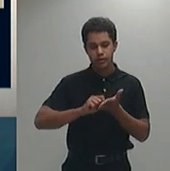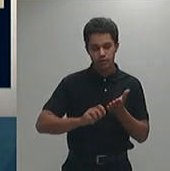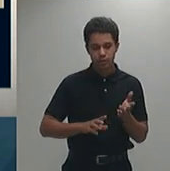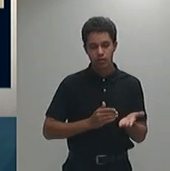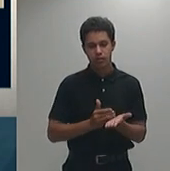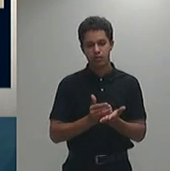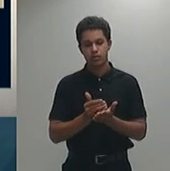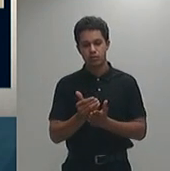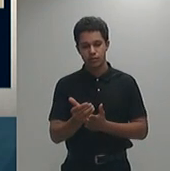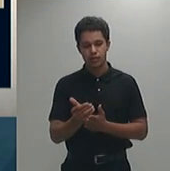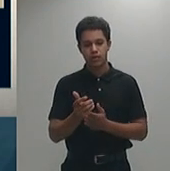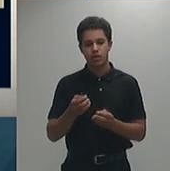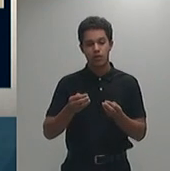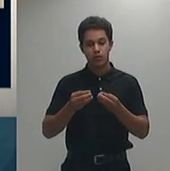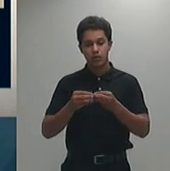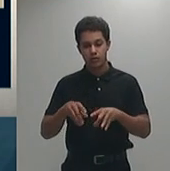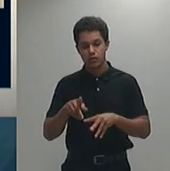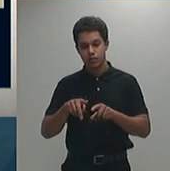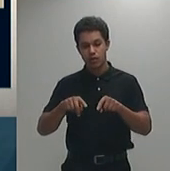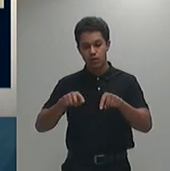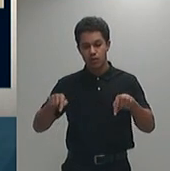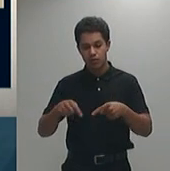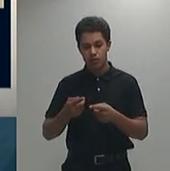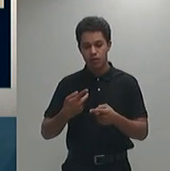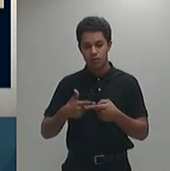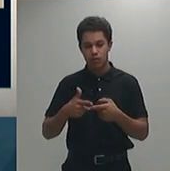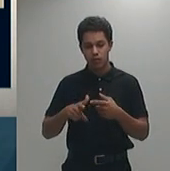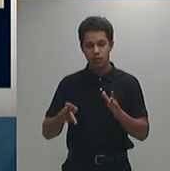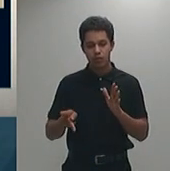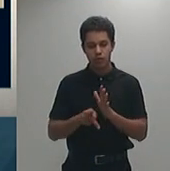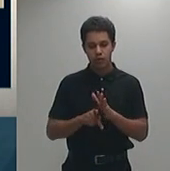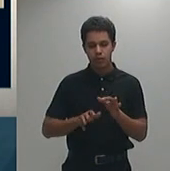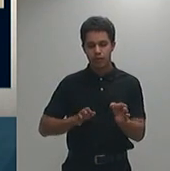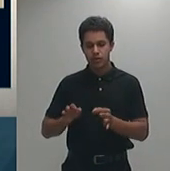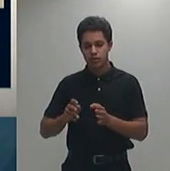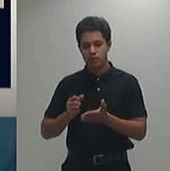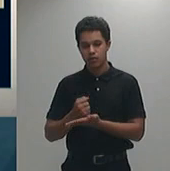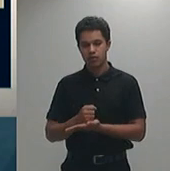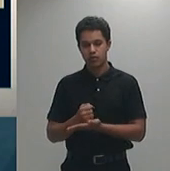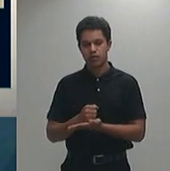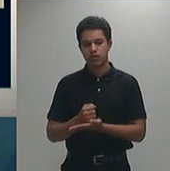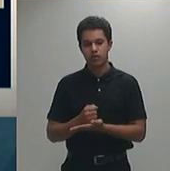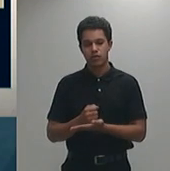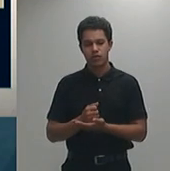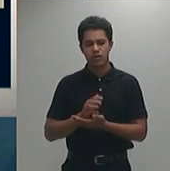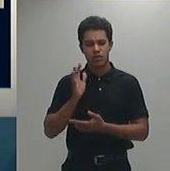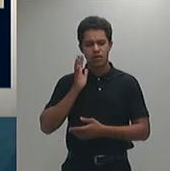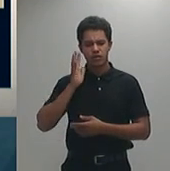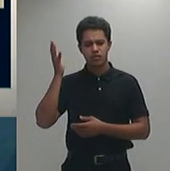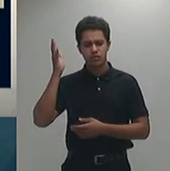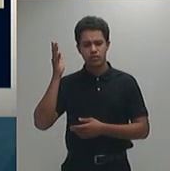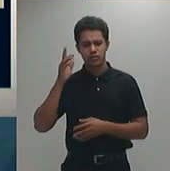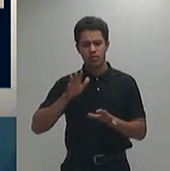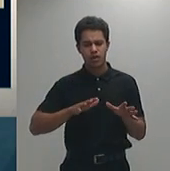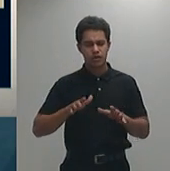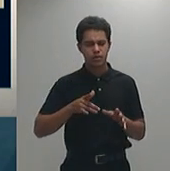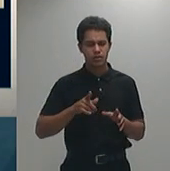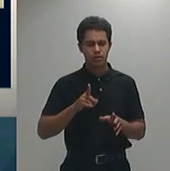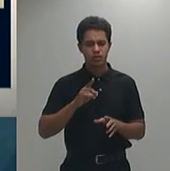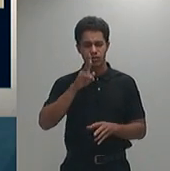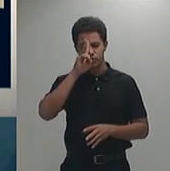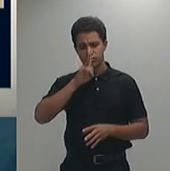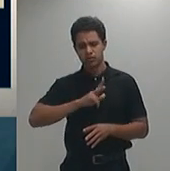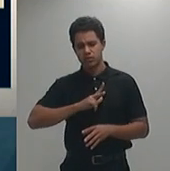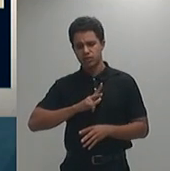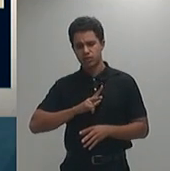prejuízo ao patrimônio social por atos praticados pelos controladores deduziu ação individual prevista no parágrafo 7º do artigo 159